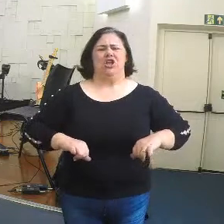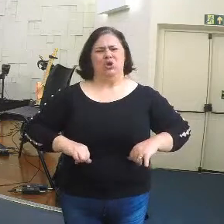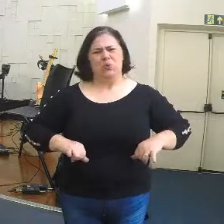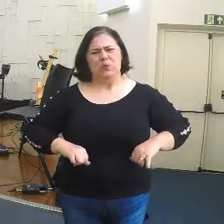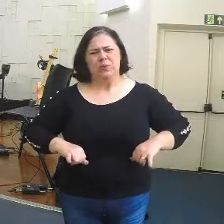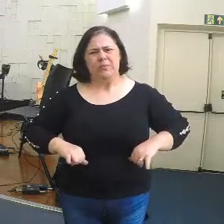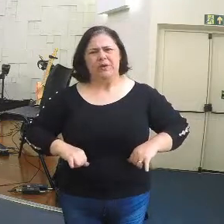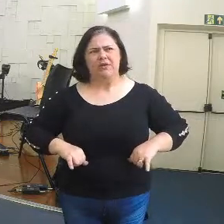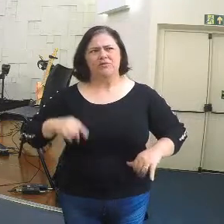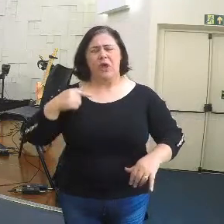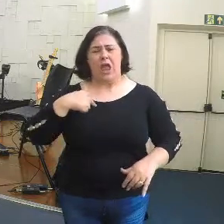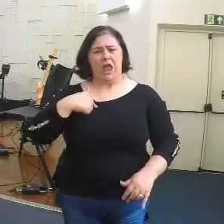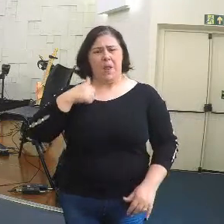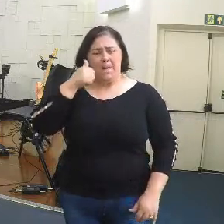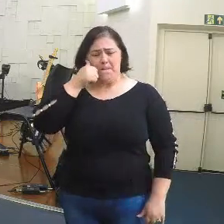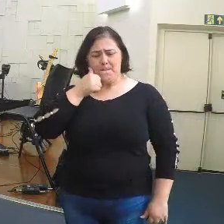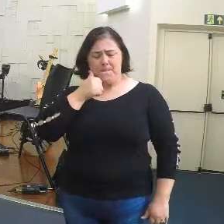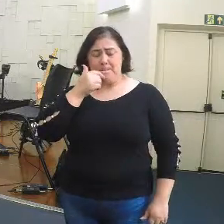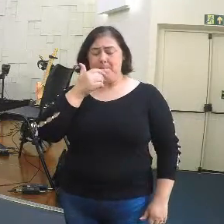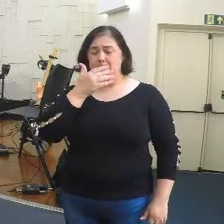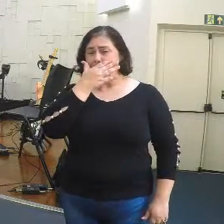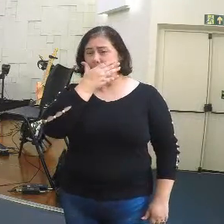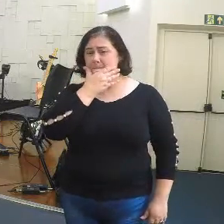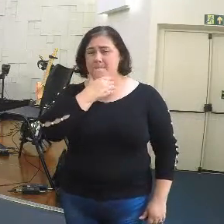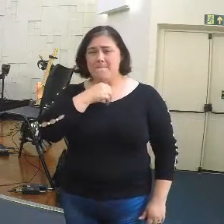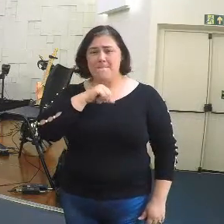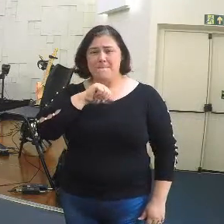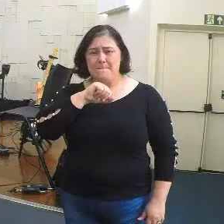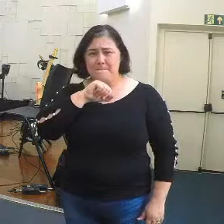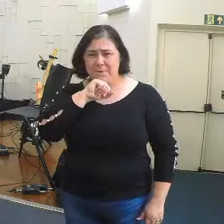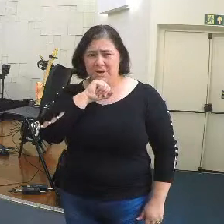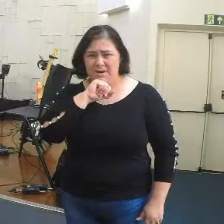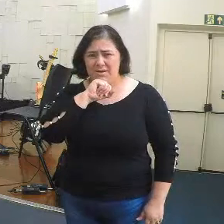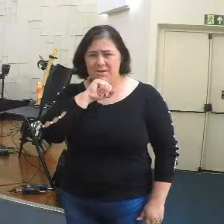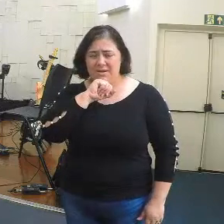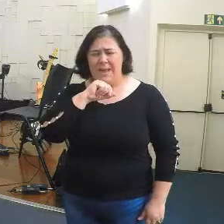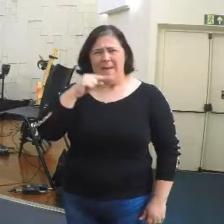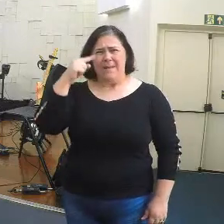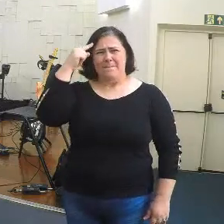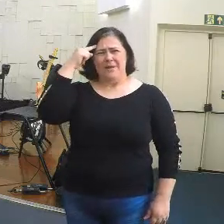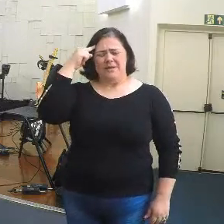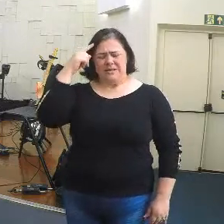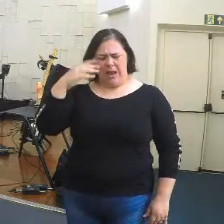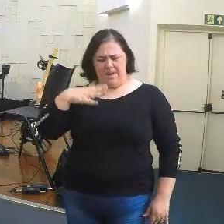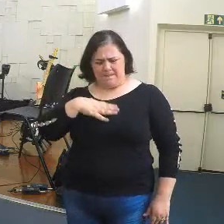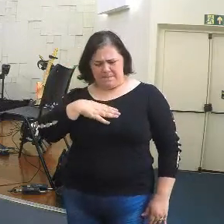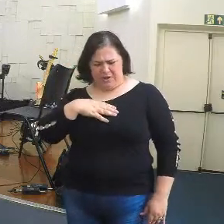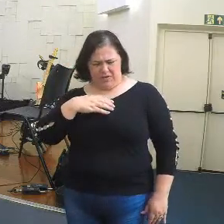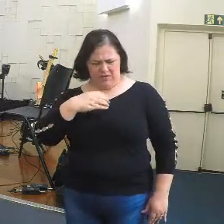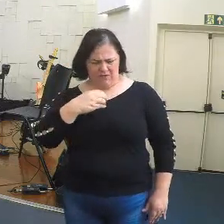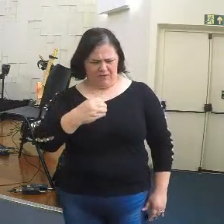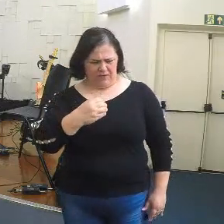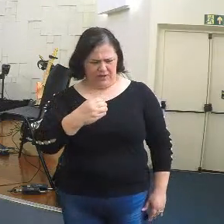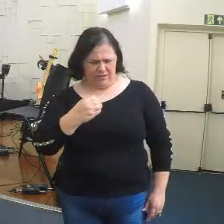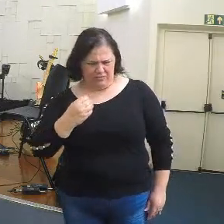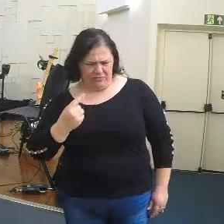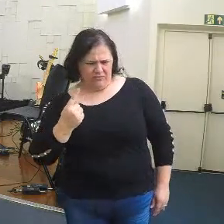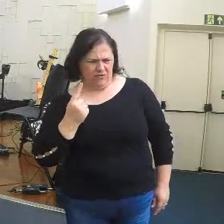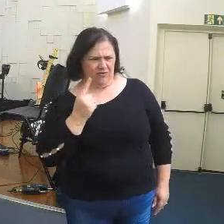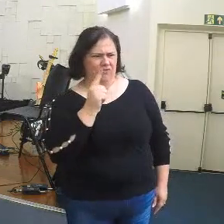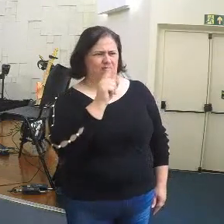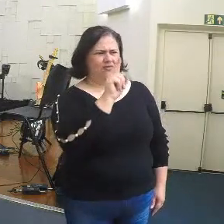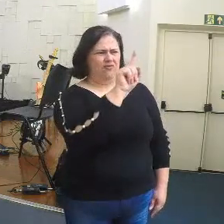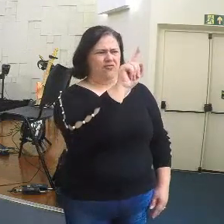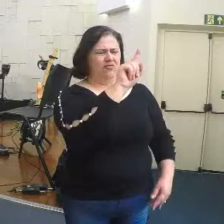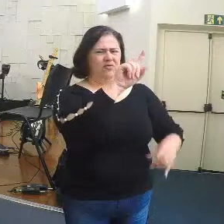específico, que nós não suportamos. Veja, é entregar o seu filho, mas não é um de muitos,